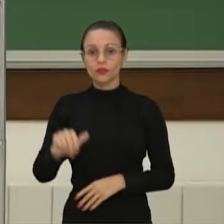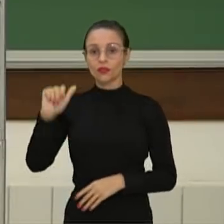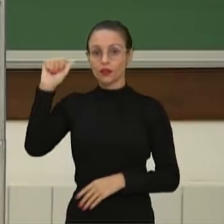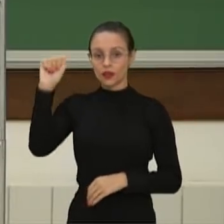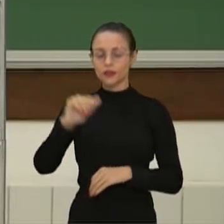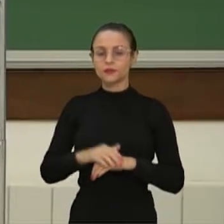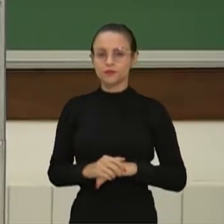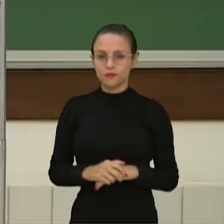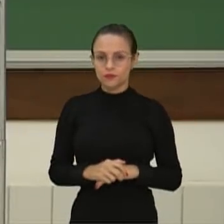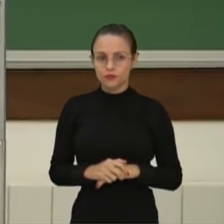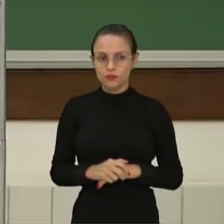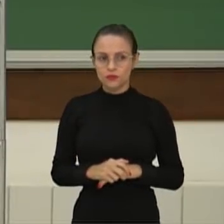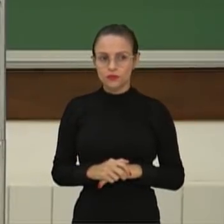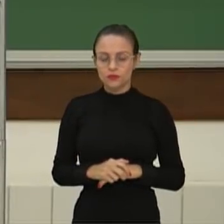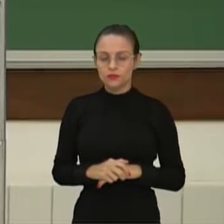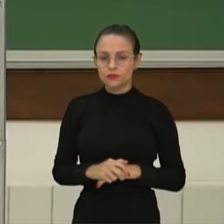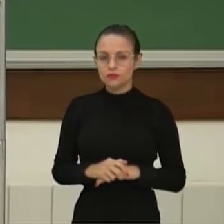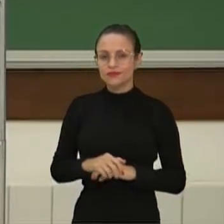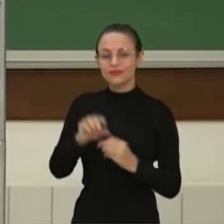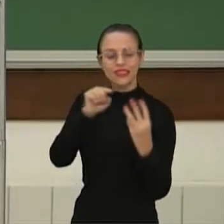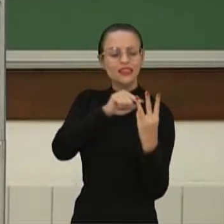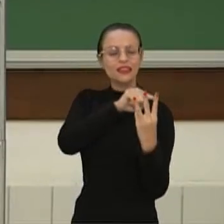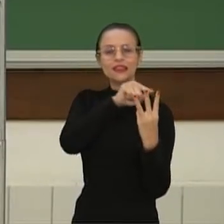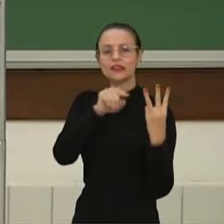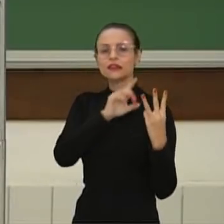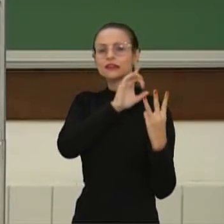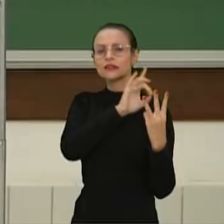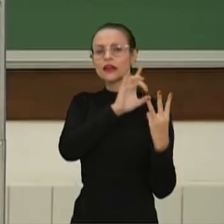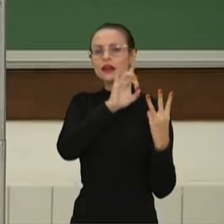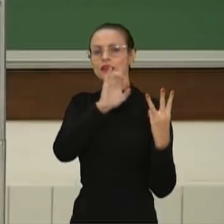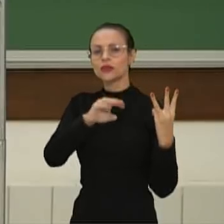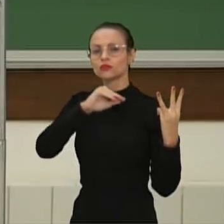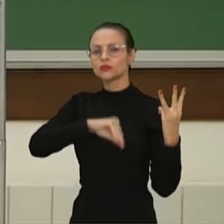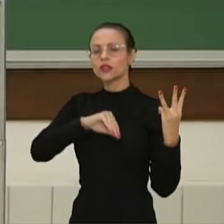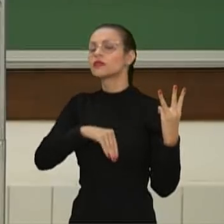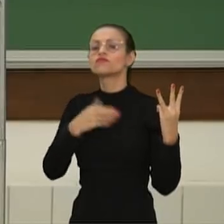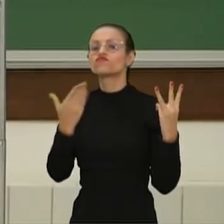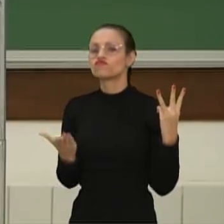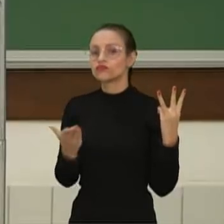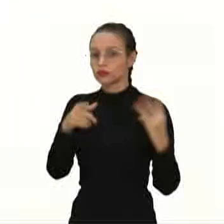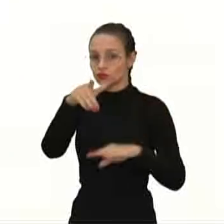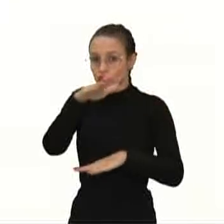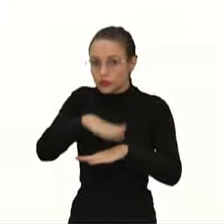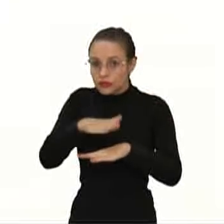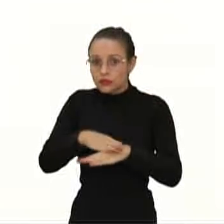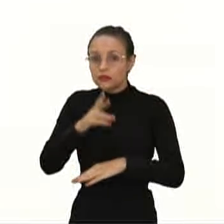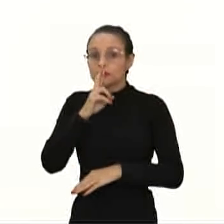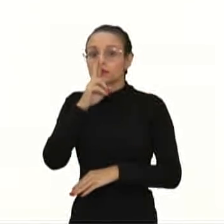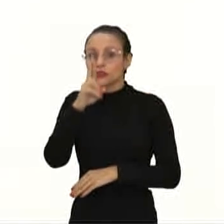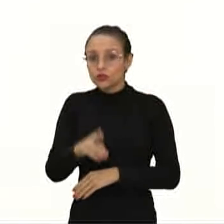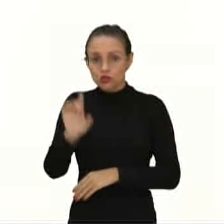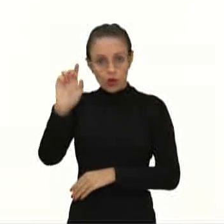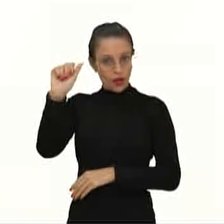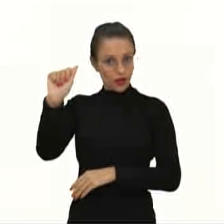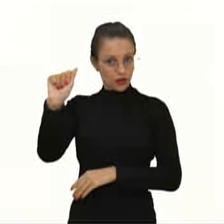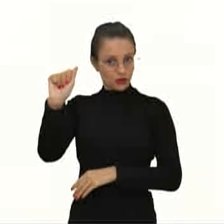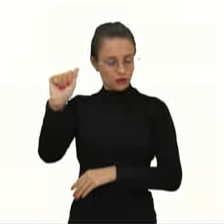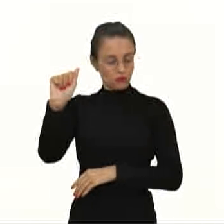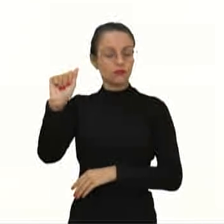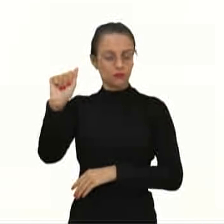a quantidade que cada um recebeu, certo? Então, vocês vão tentar resolver só o A por